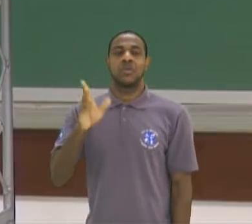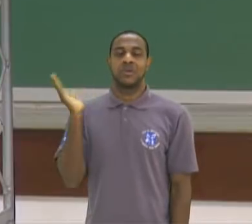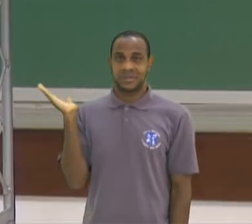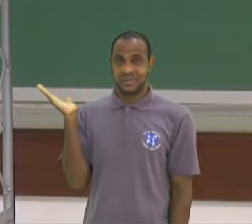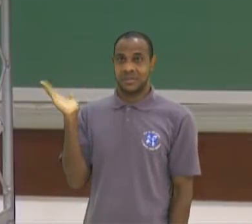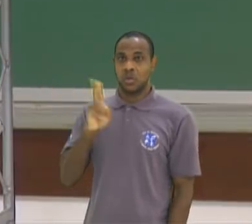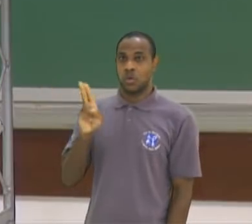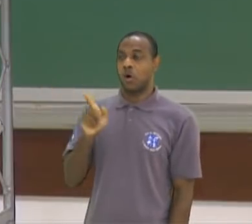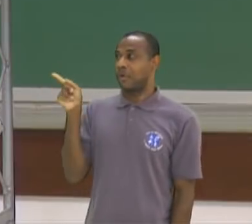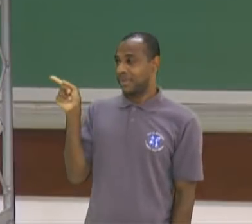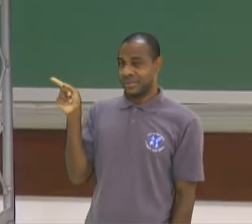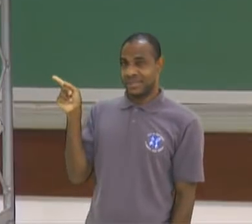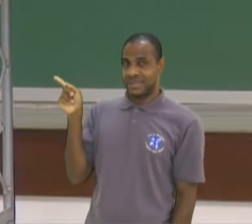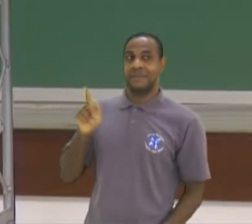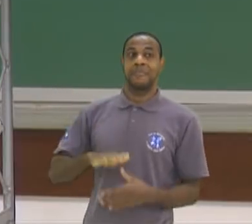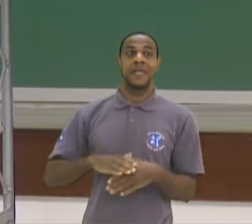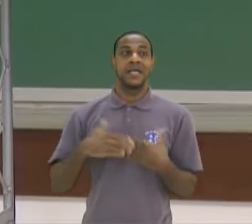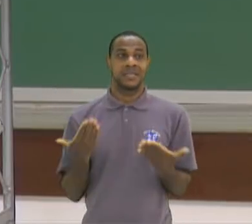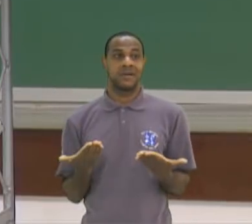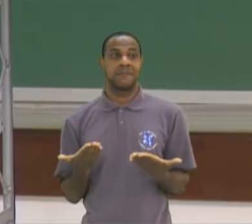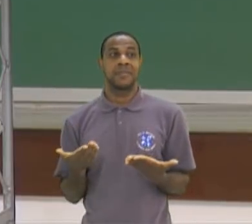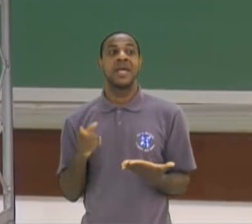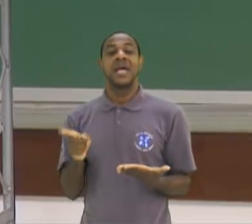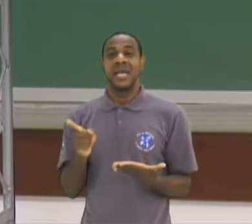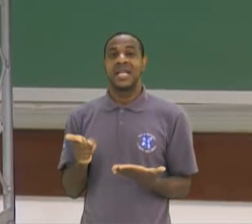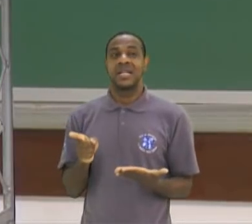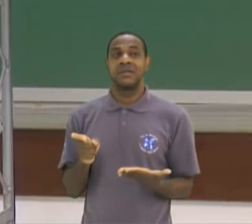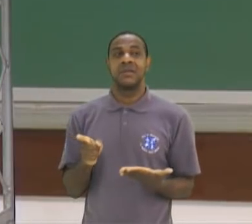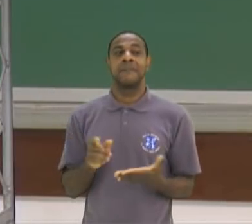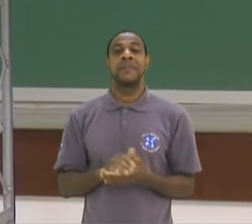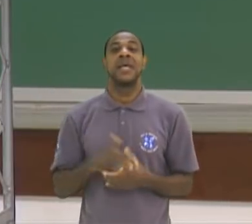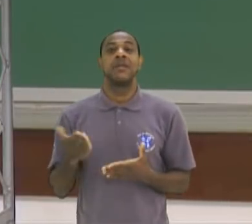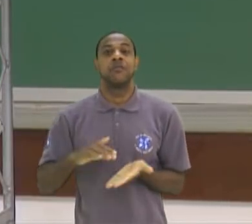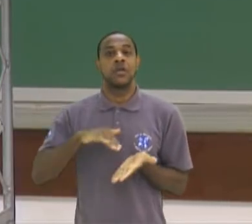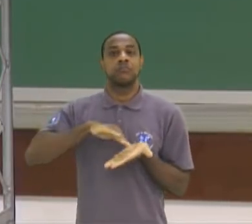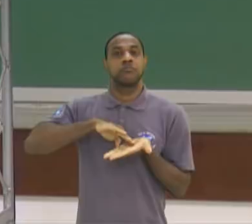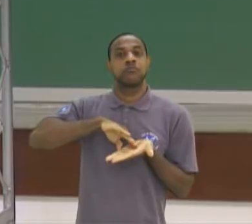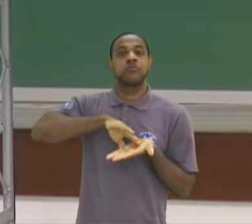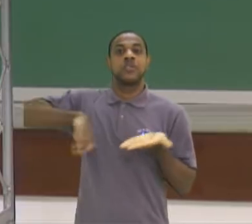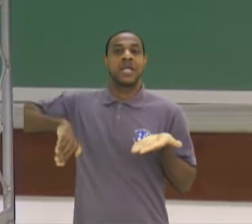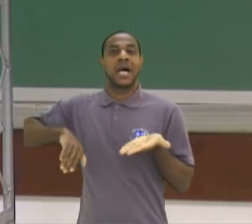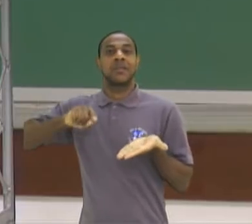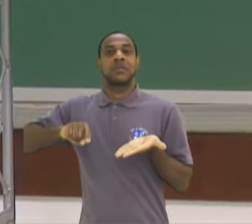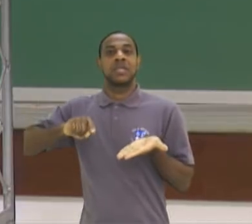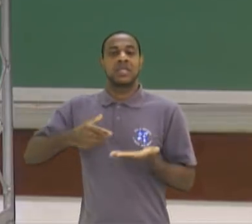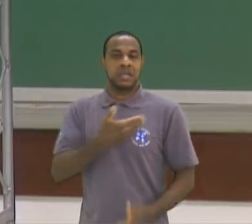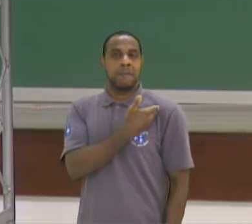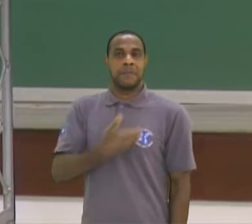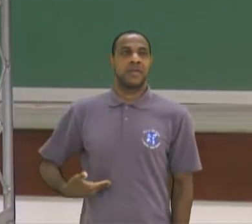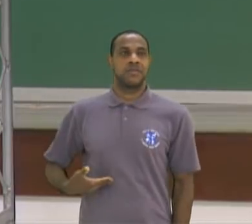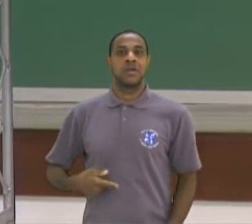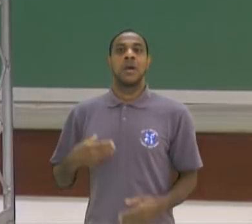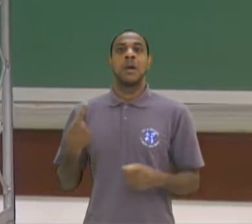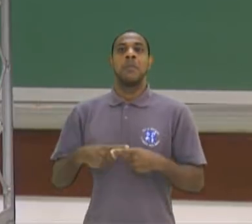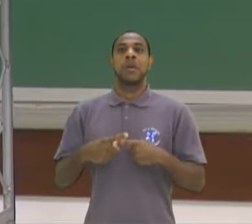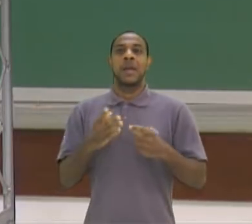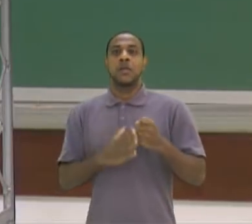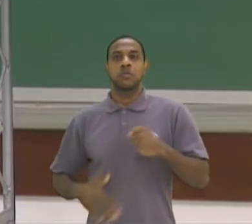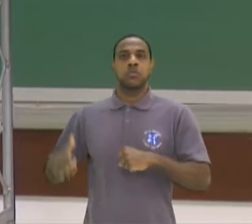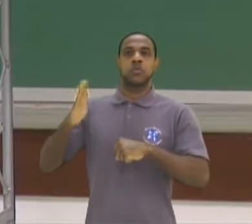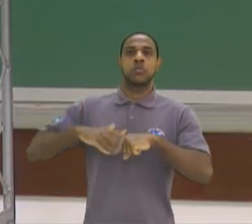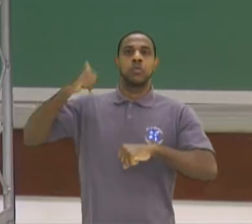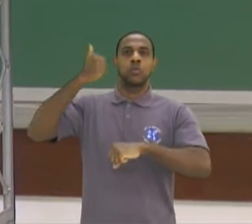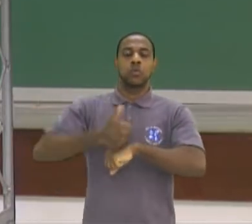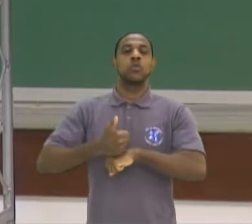Allende, você vai entender na aula de hoje, ele foi deposto, foi tirado do cargo por um golpe em setembro de